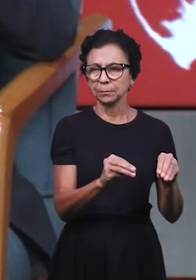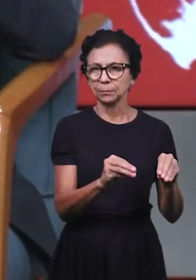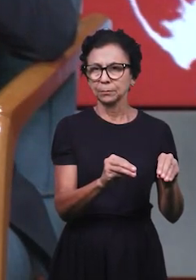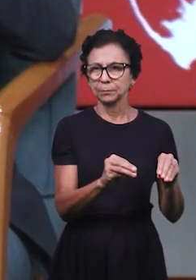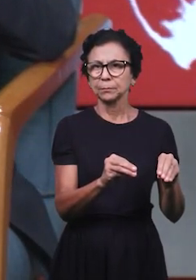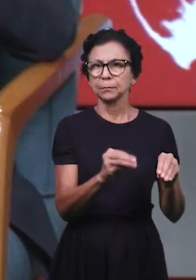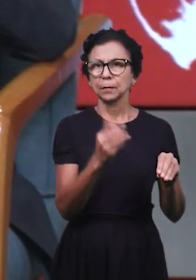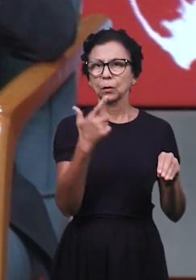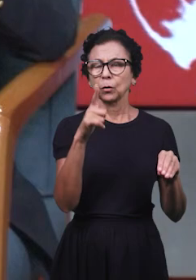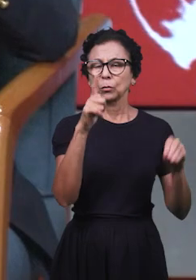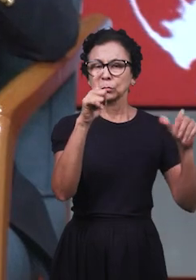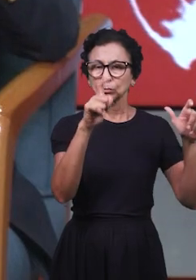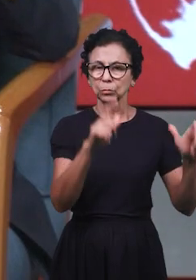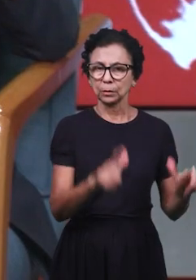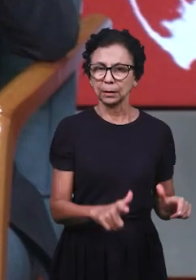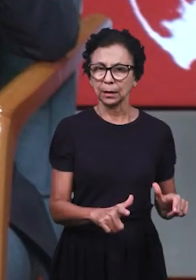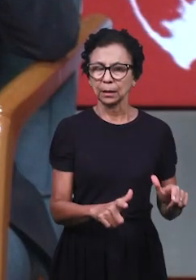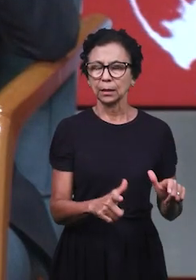que eu vou te mostrar.